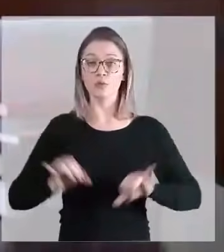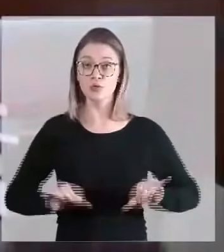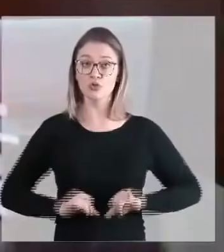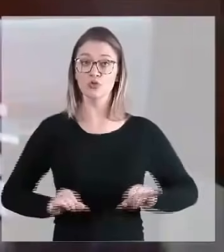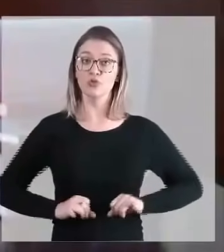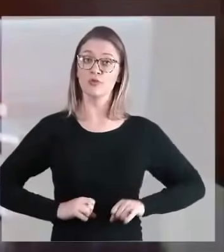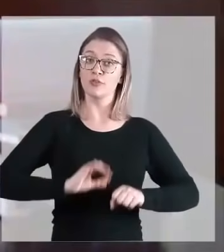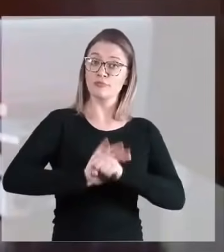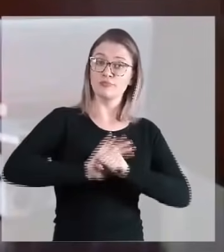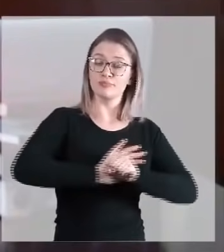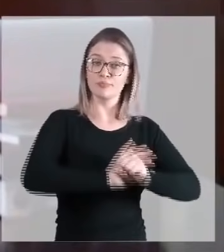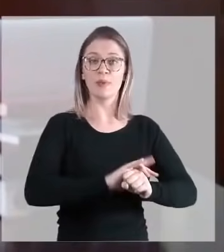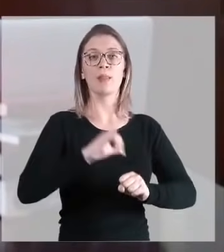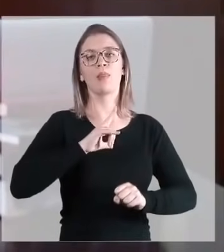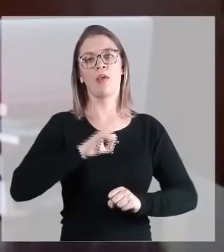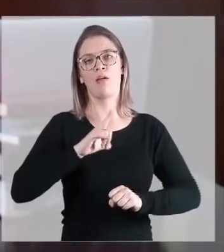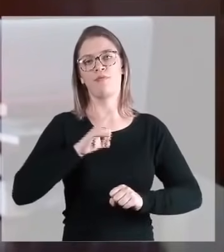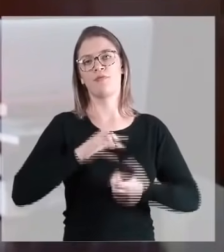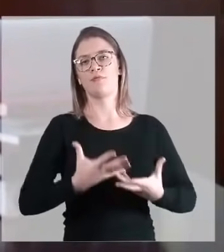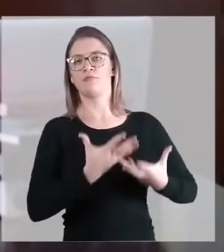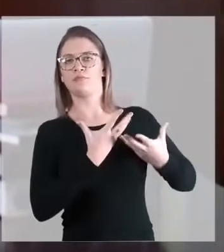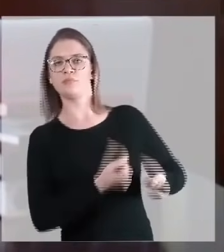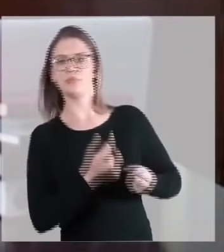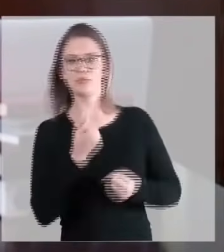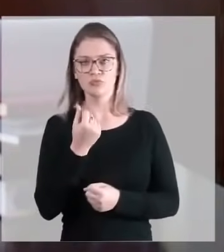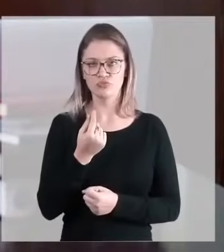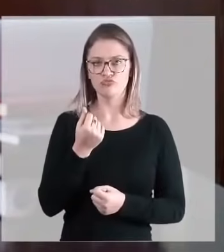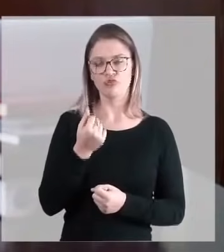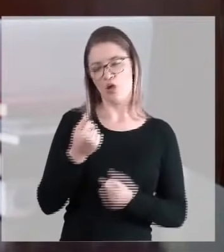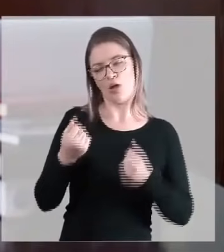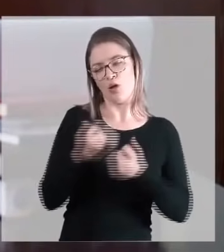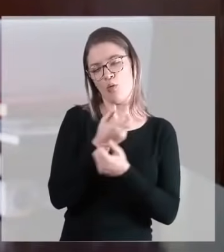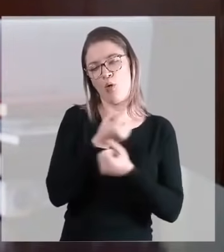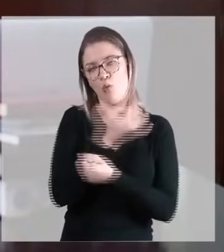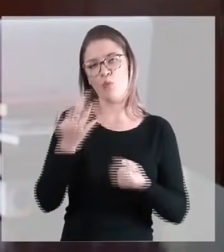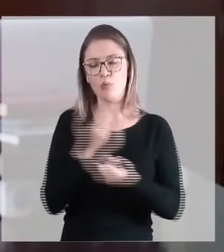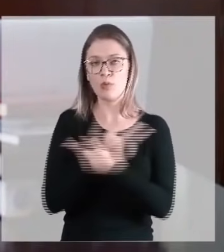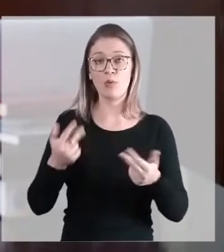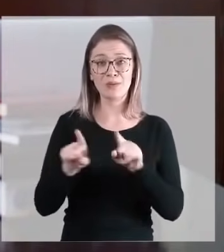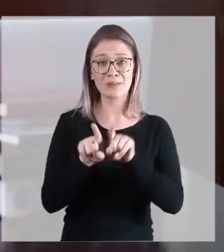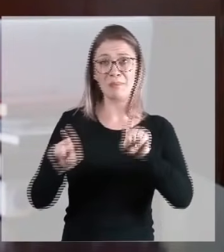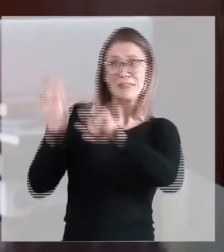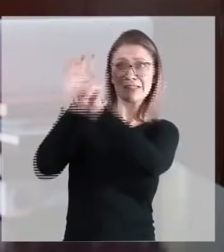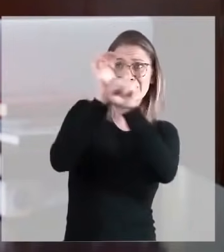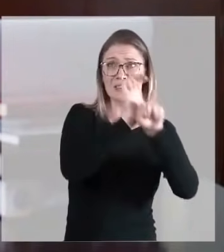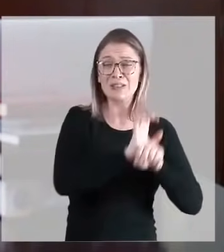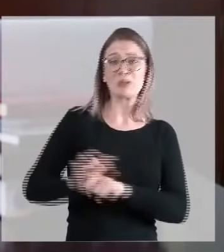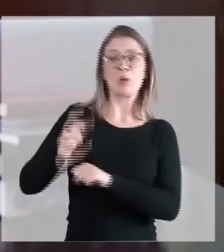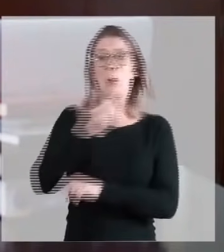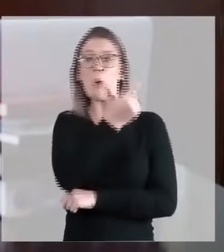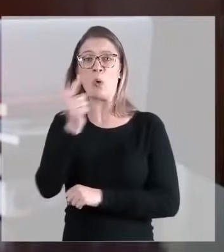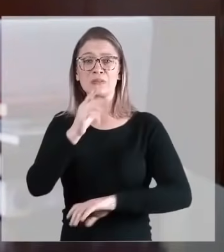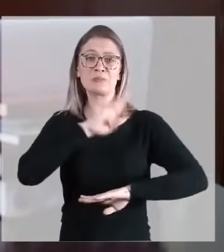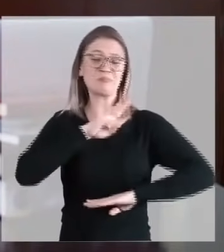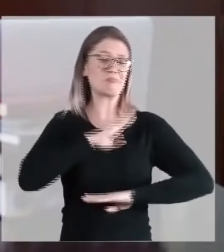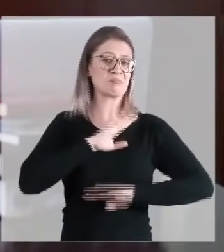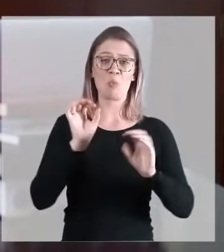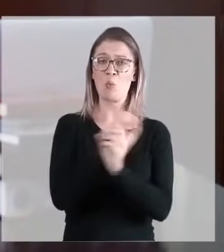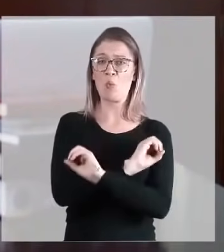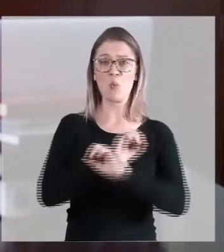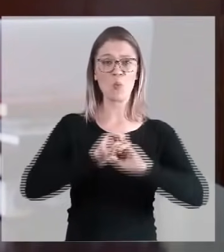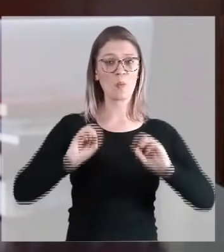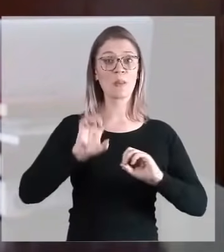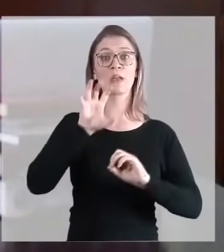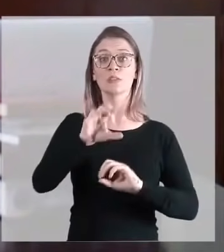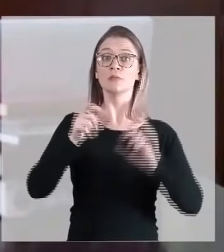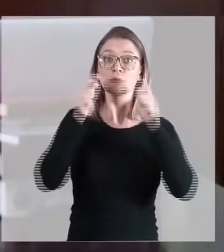ofensas. Então esse foi um caso que aconteceu em Santa Catarina e um dos únicos que teve um desfecho mais justo, né, onde as vítimas receberam finalmente